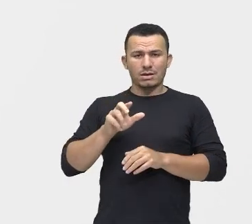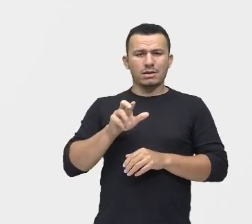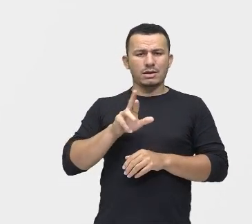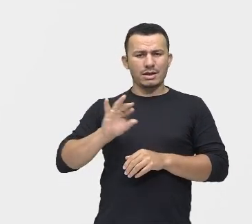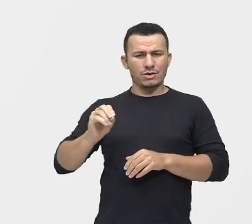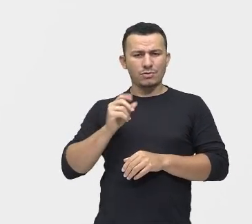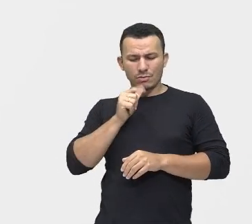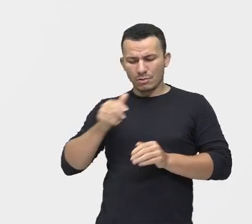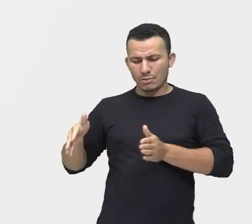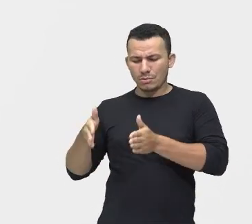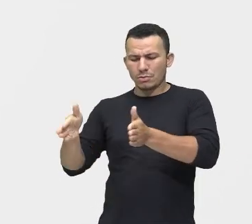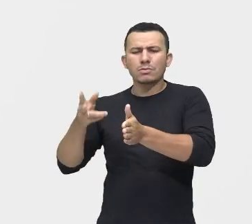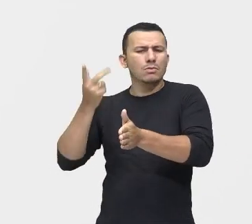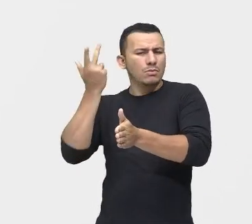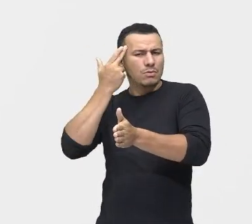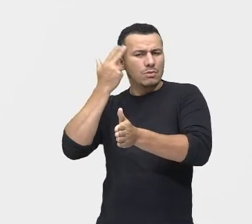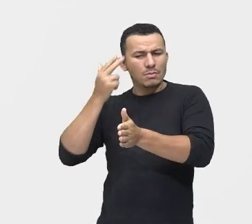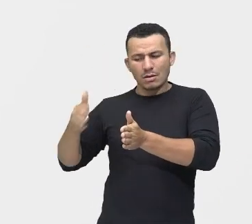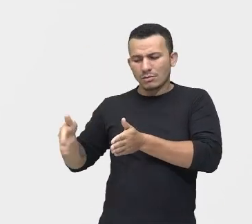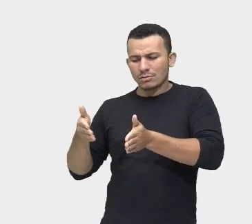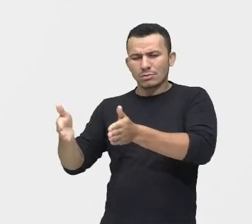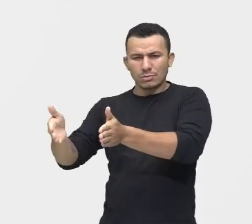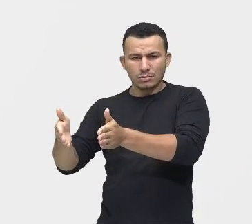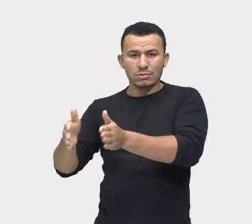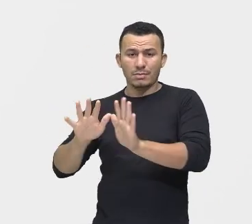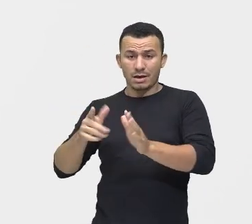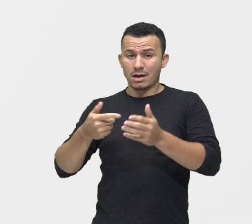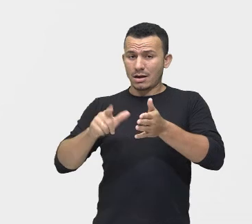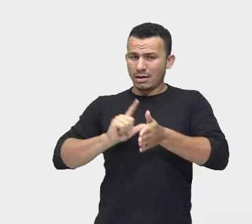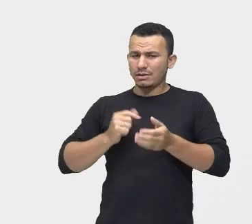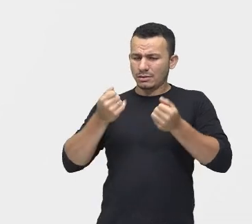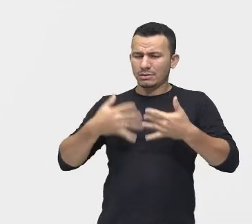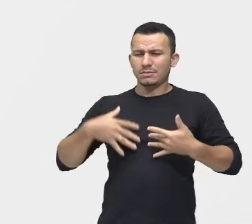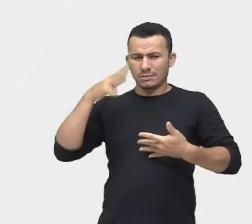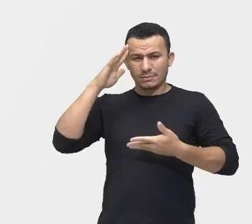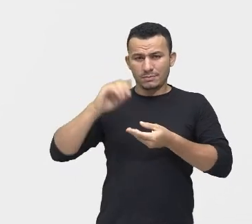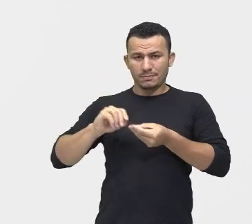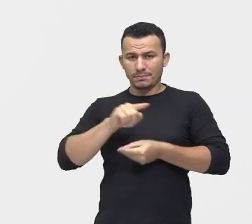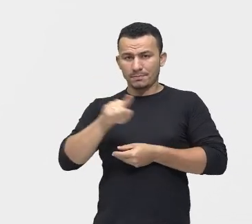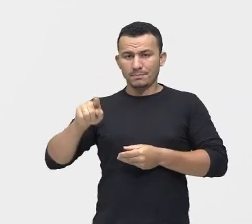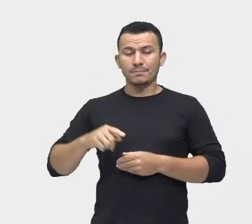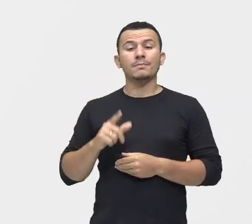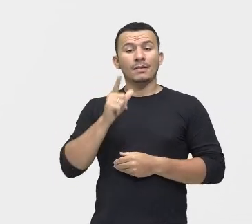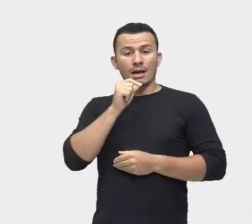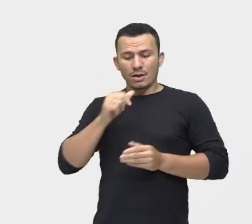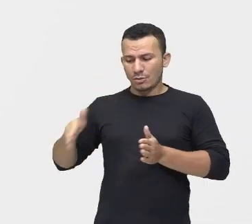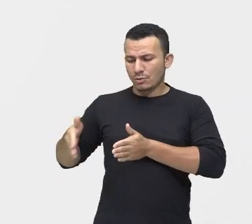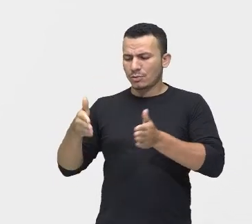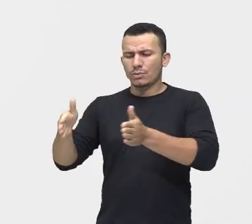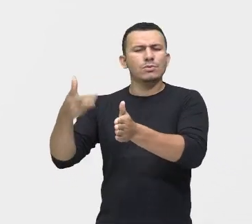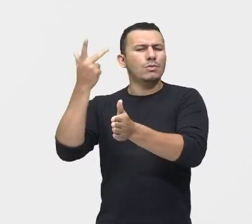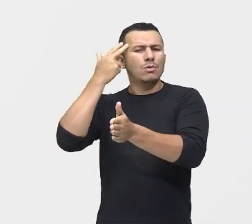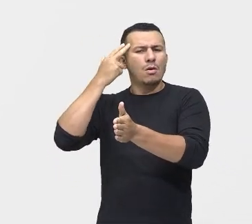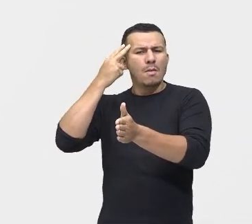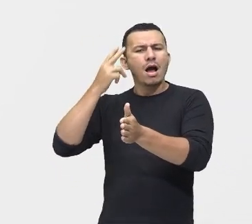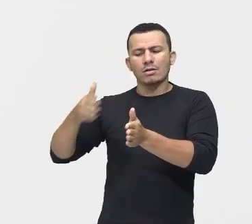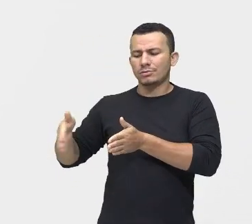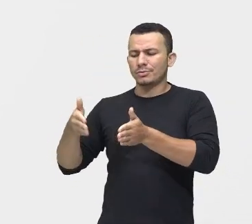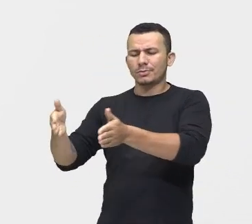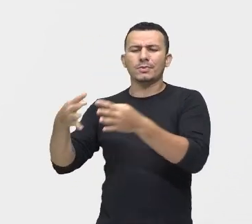normal, antes de ler o comentário, vamos tentar entender. O rio tem o seu percurso normal,